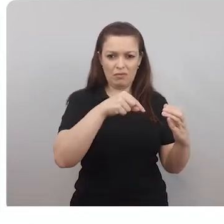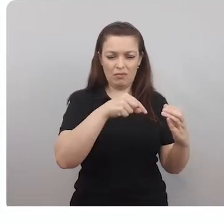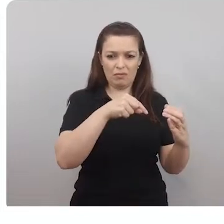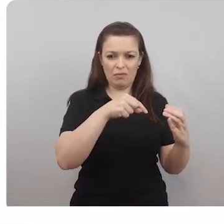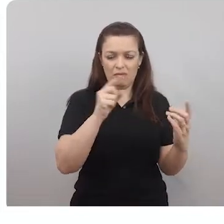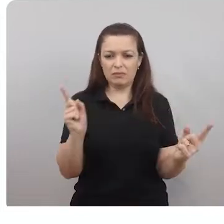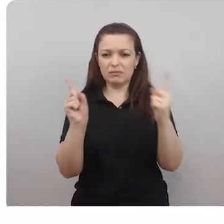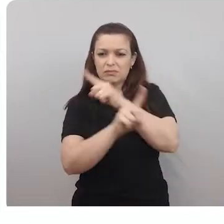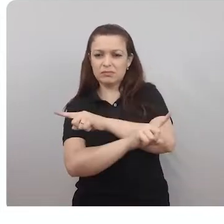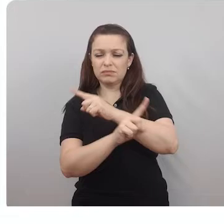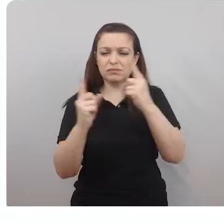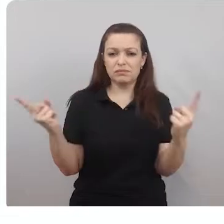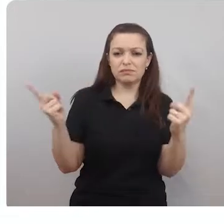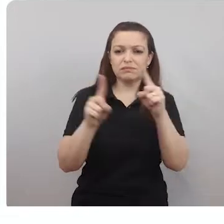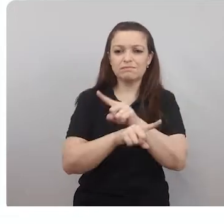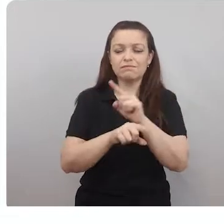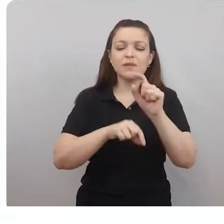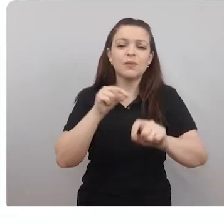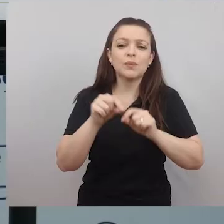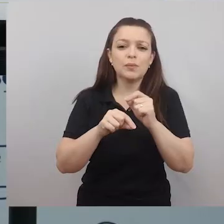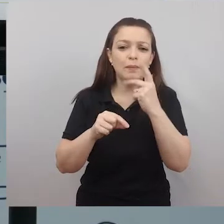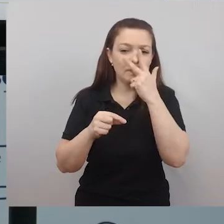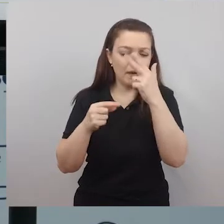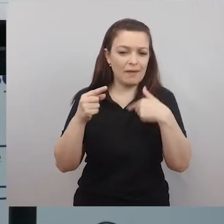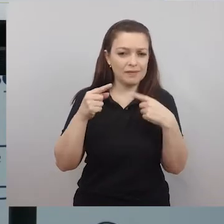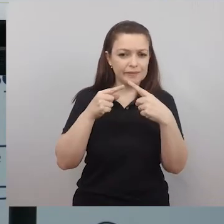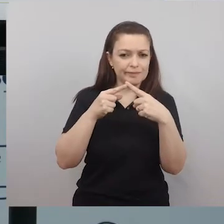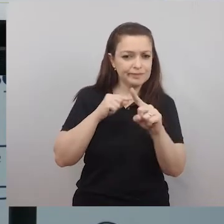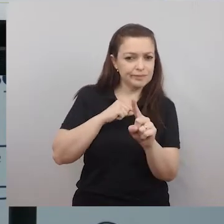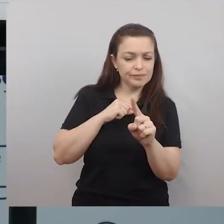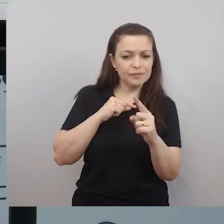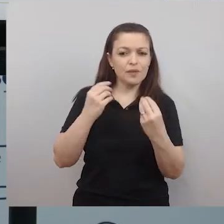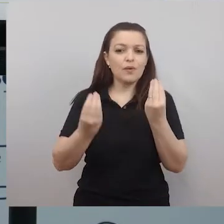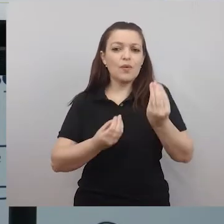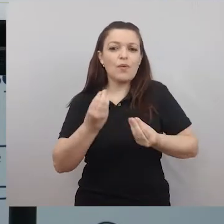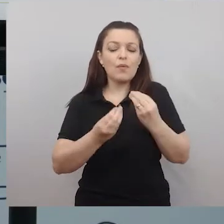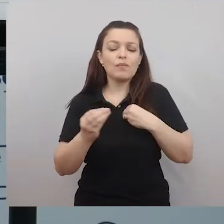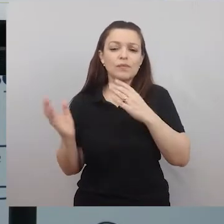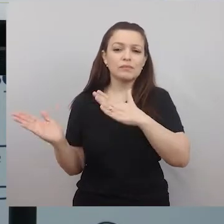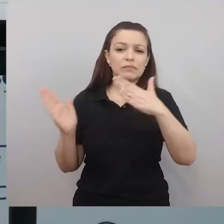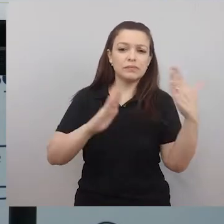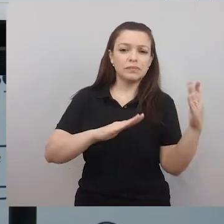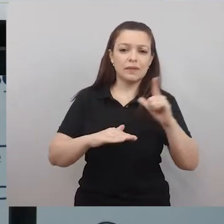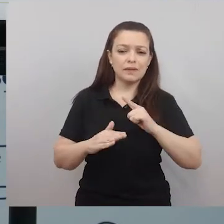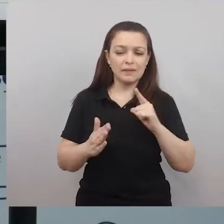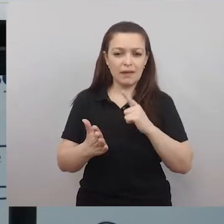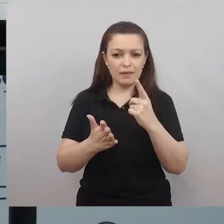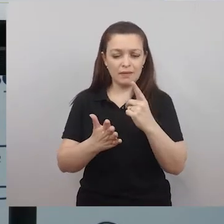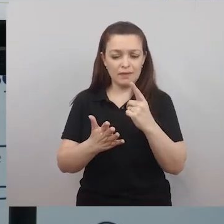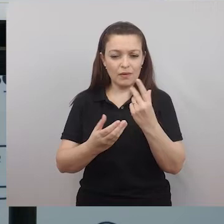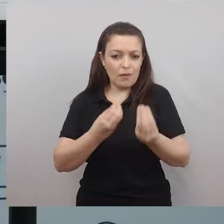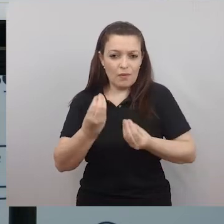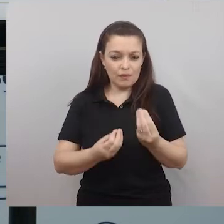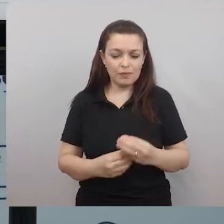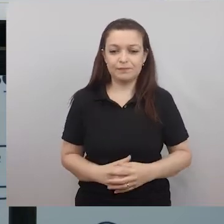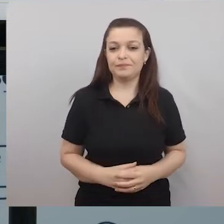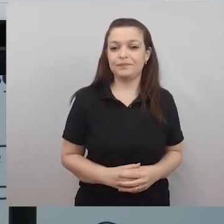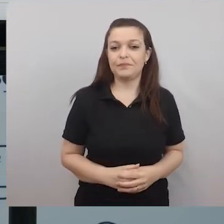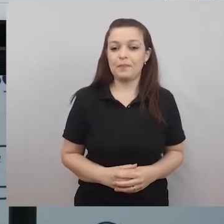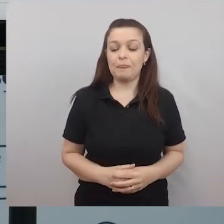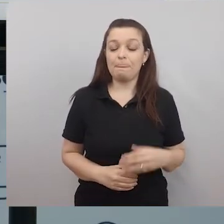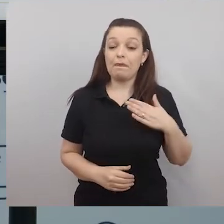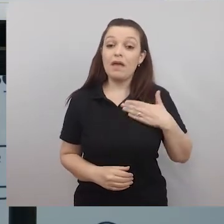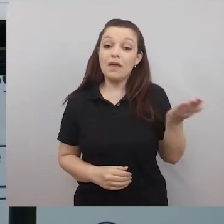faz um bolo? Ou tem alguma coisa aí que está fora do lugar, que está fora da sequência? Eu trouxe